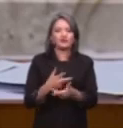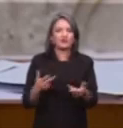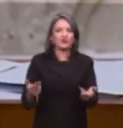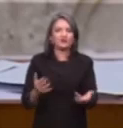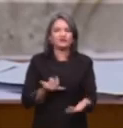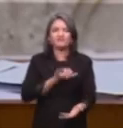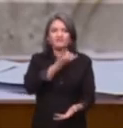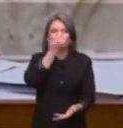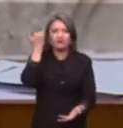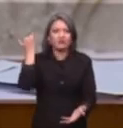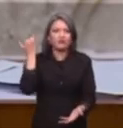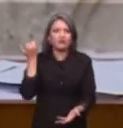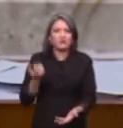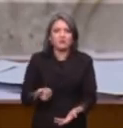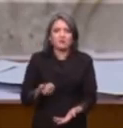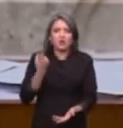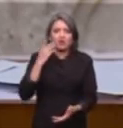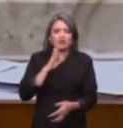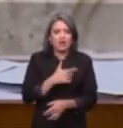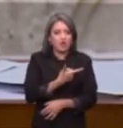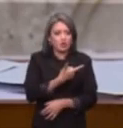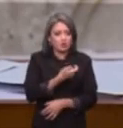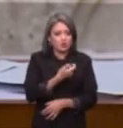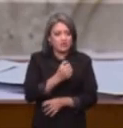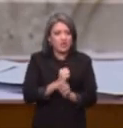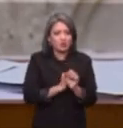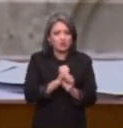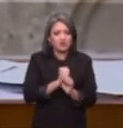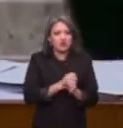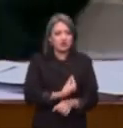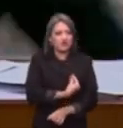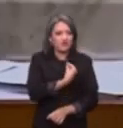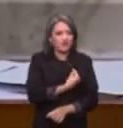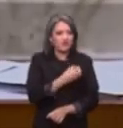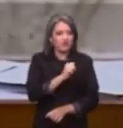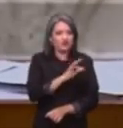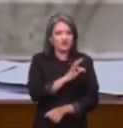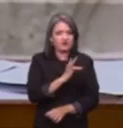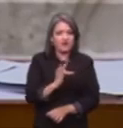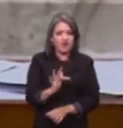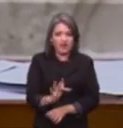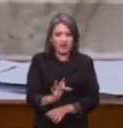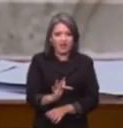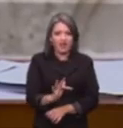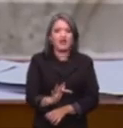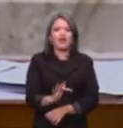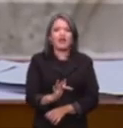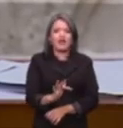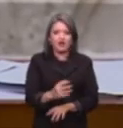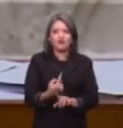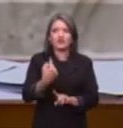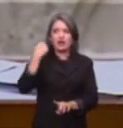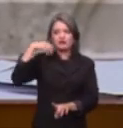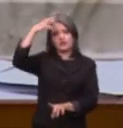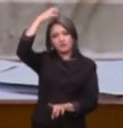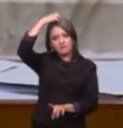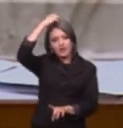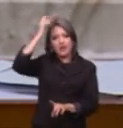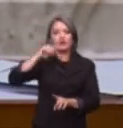quase 200 anos de existência do Supremo Tribunal Federal, considerados Império e